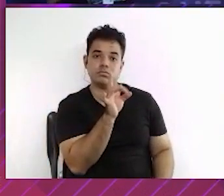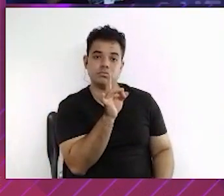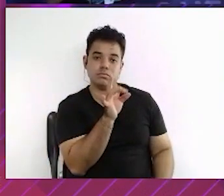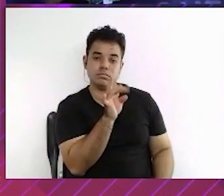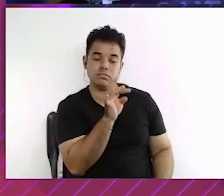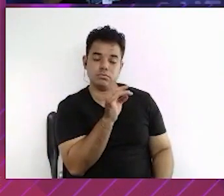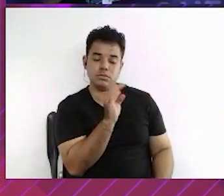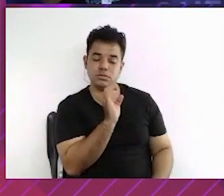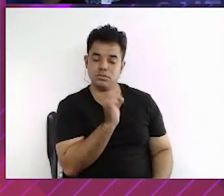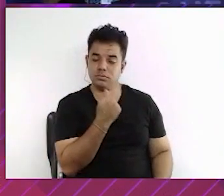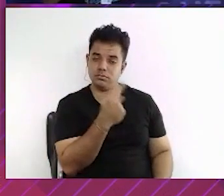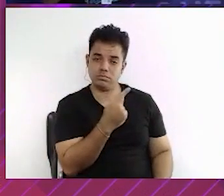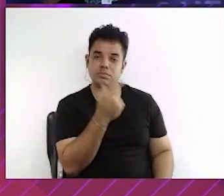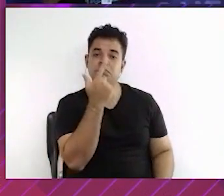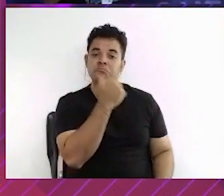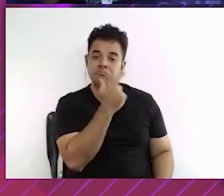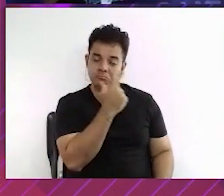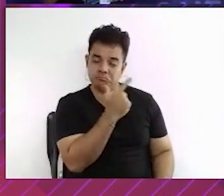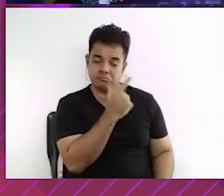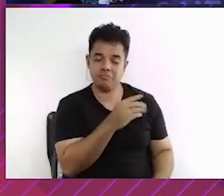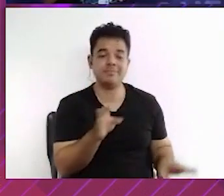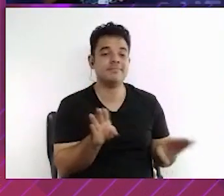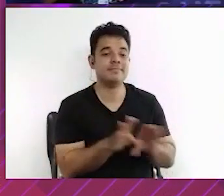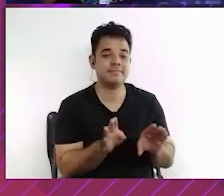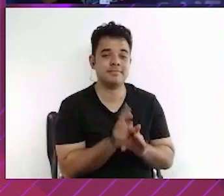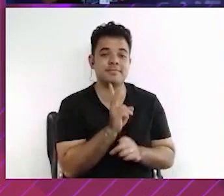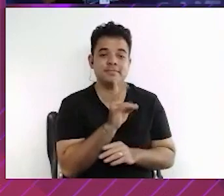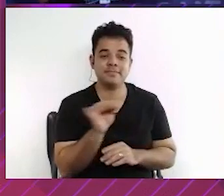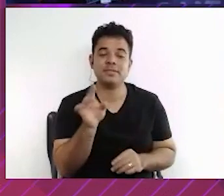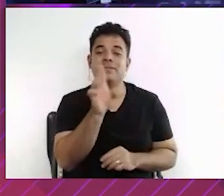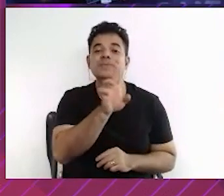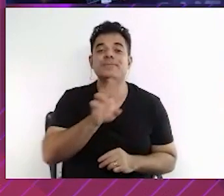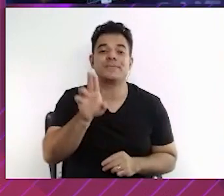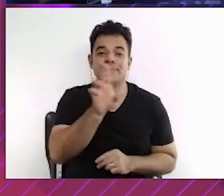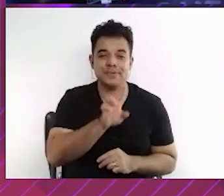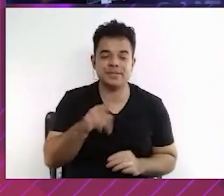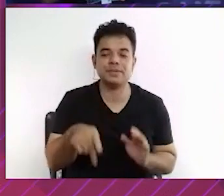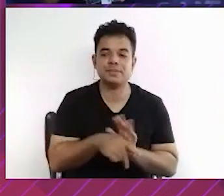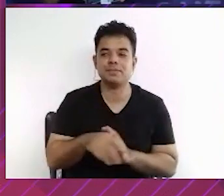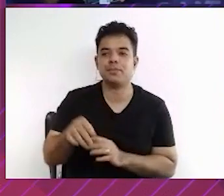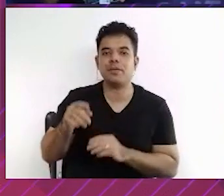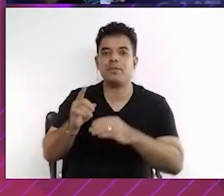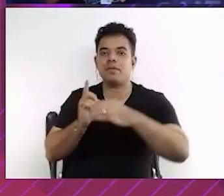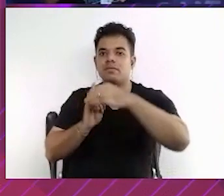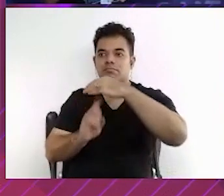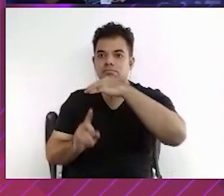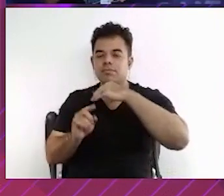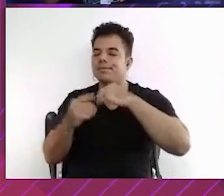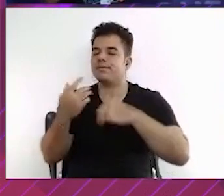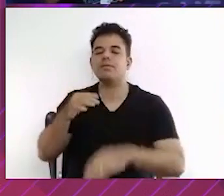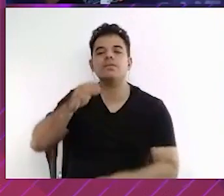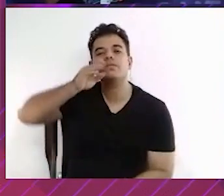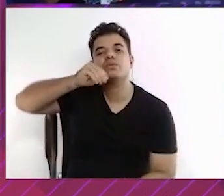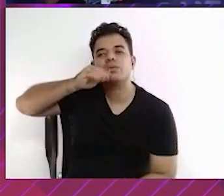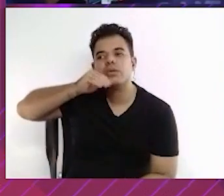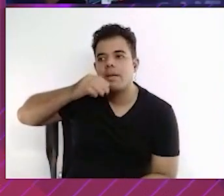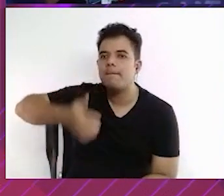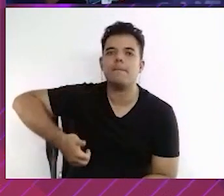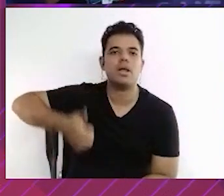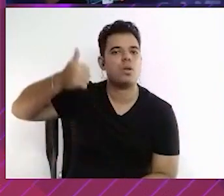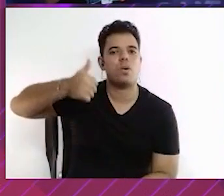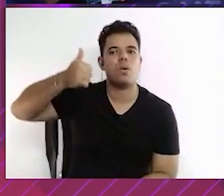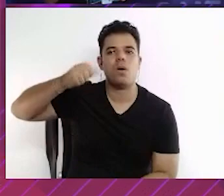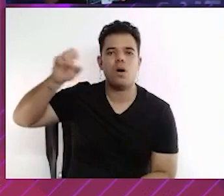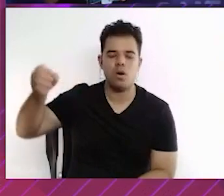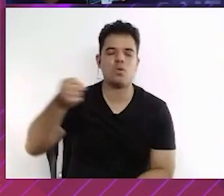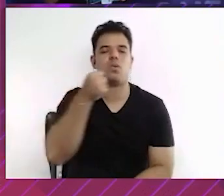e vão conseguir utilizar os funcionários da melhor forma possível. Com